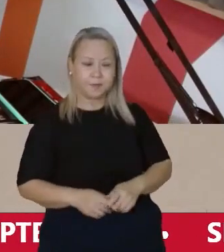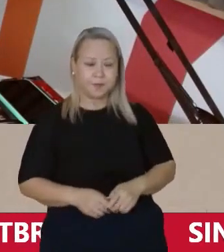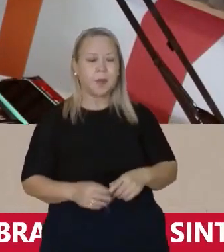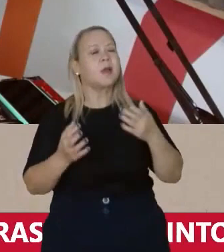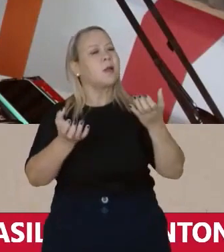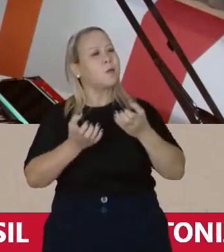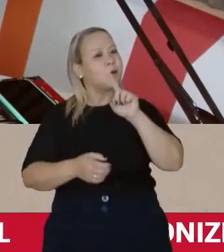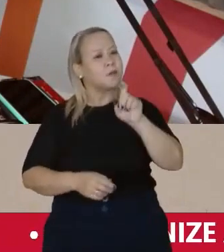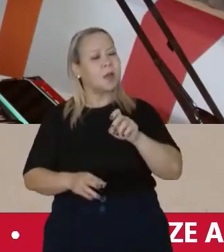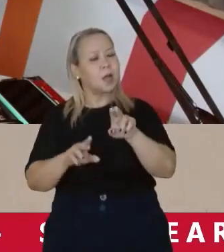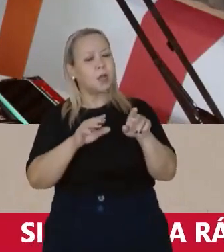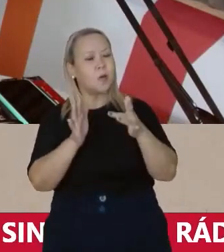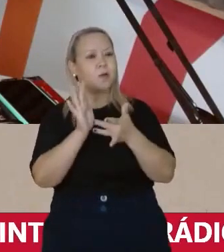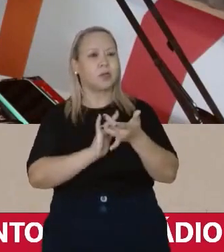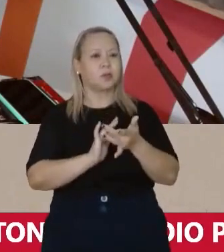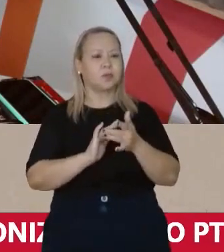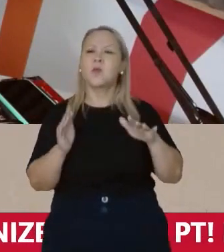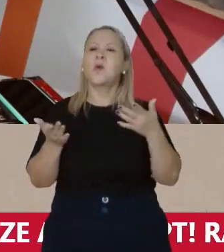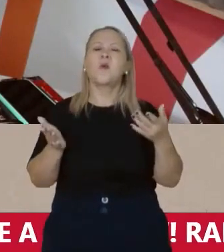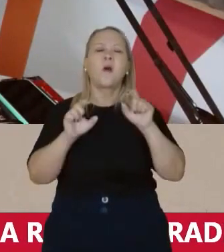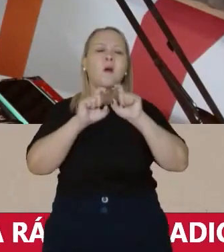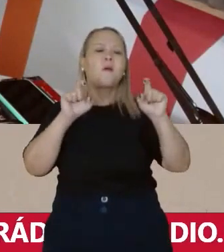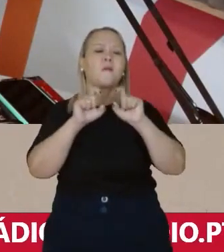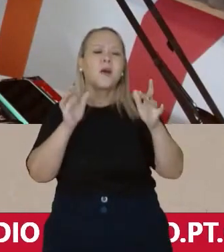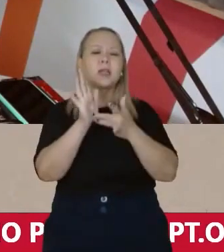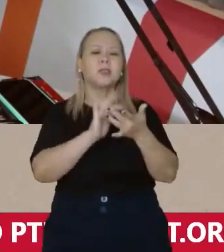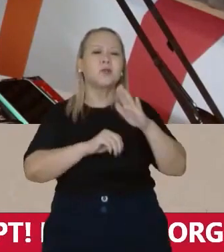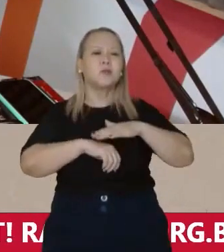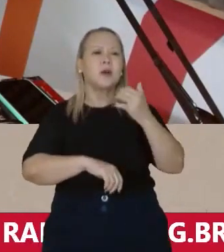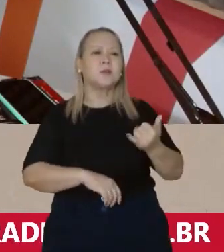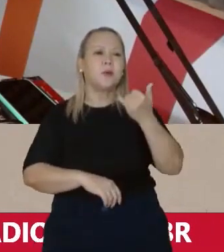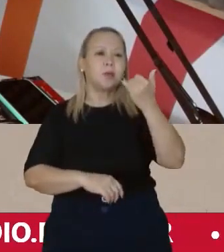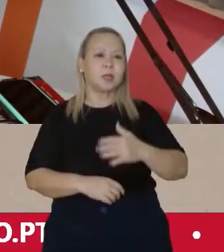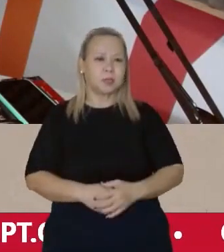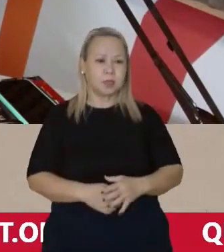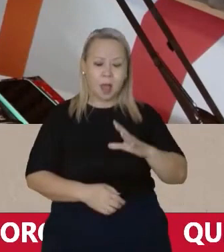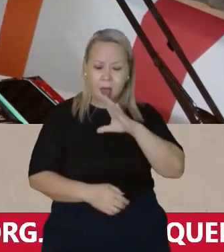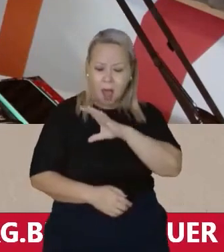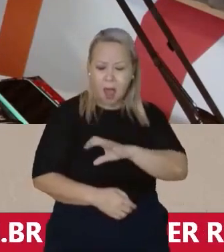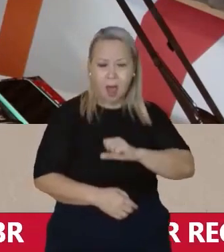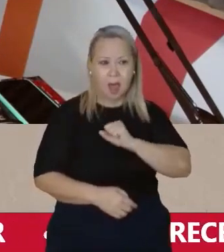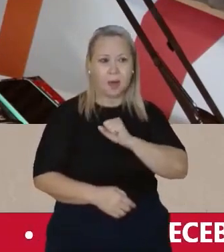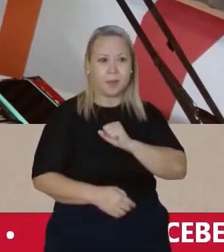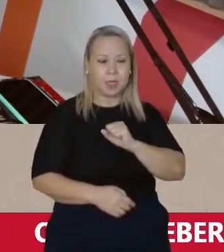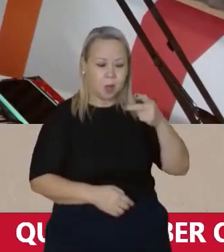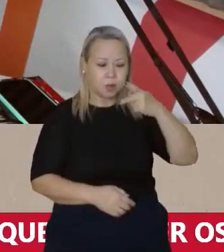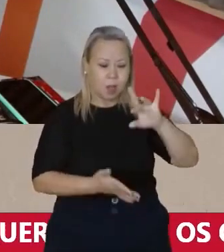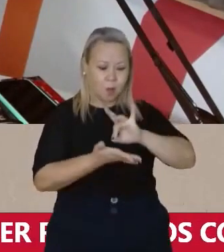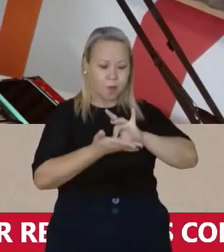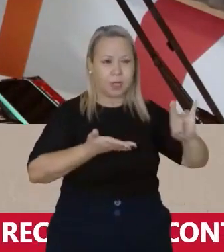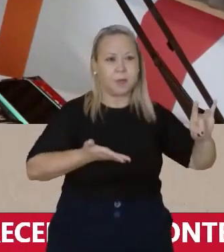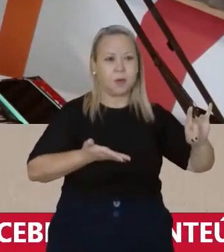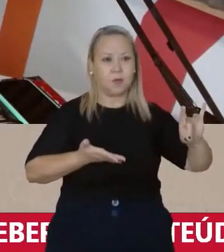Jesus. Sabe qual foi a frase de Jesus mais marcante para mim? Foi essa, Amanda. Ame o seu inimigo. Jesus